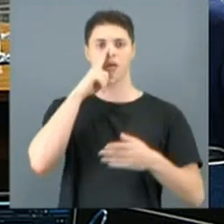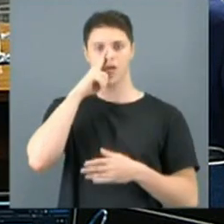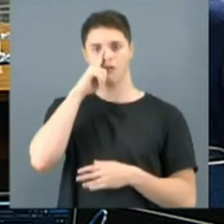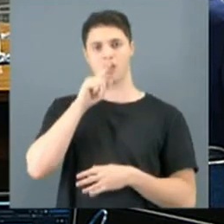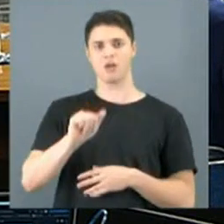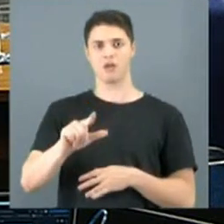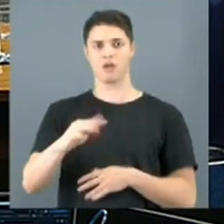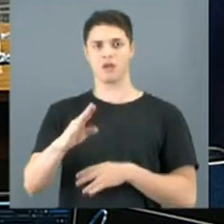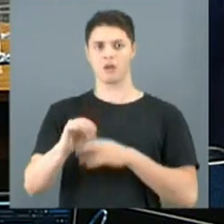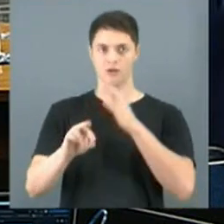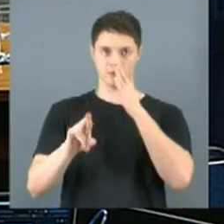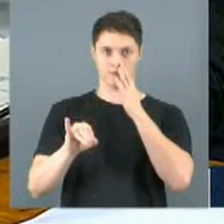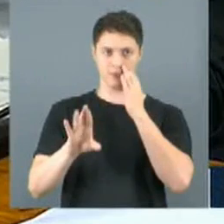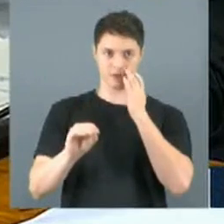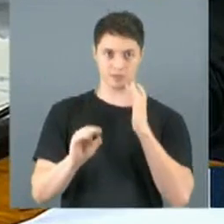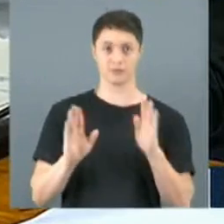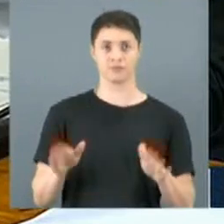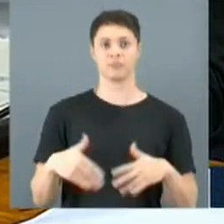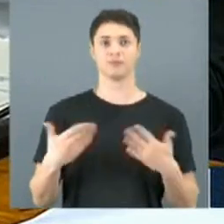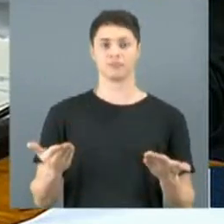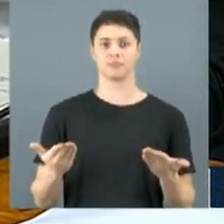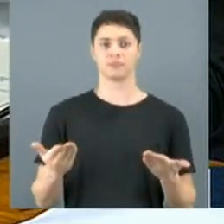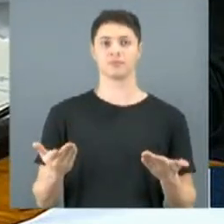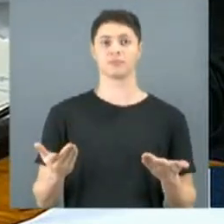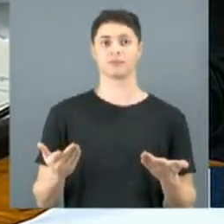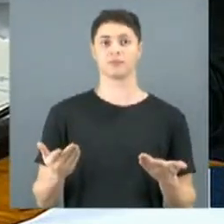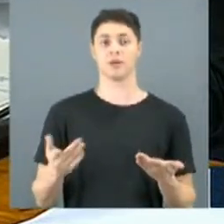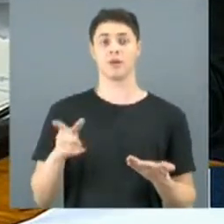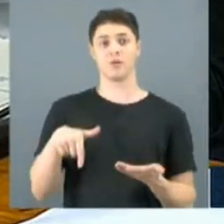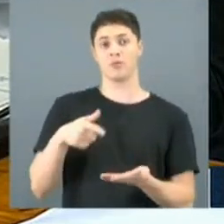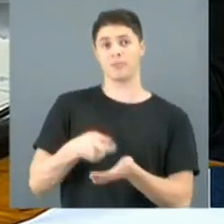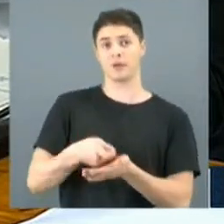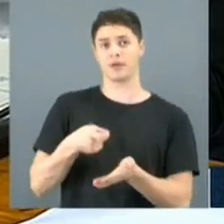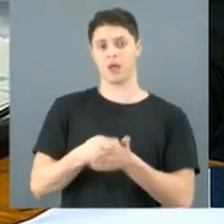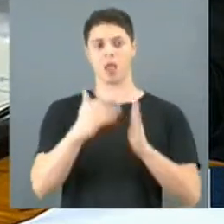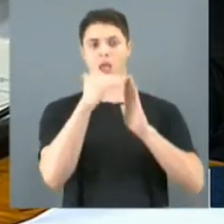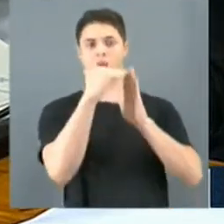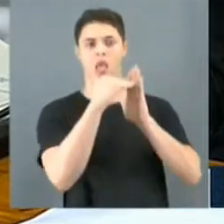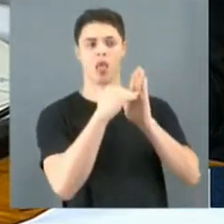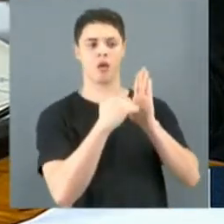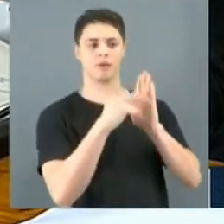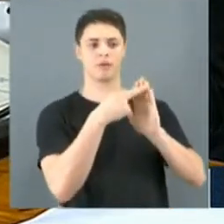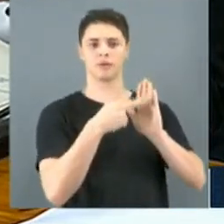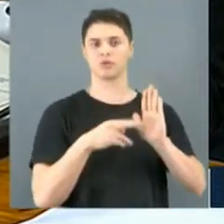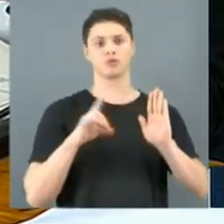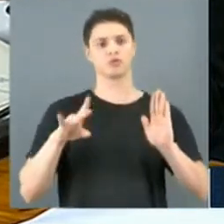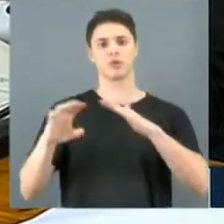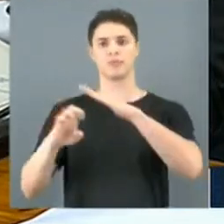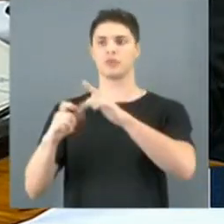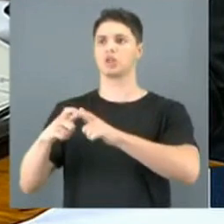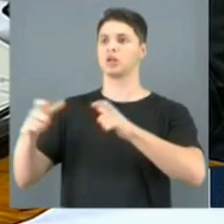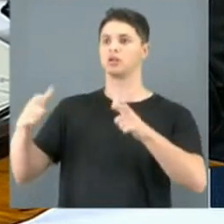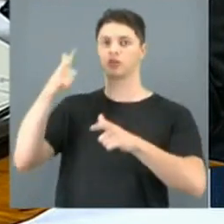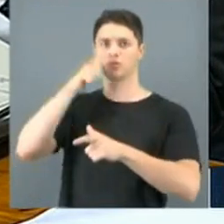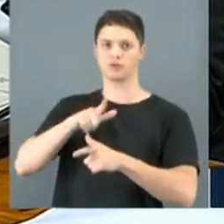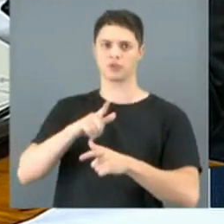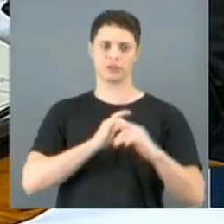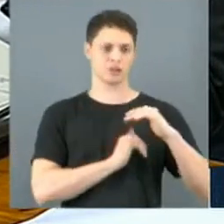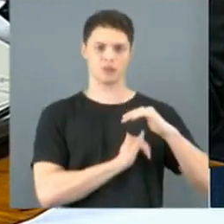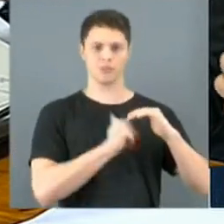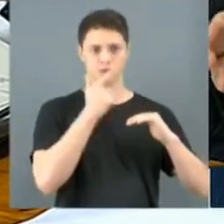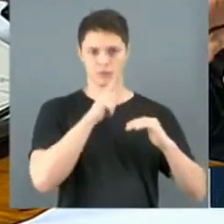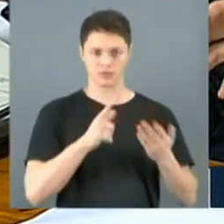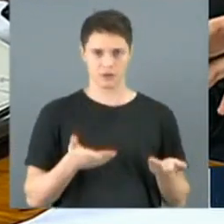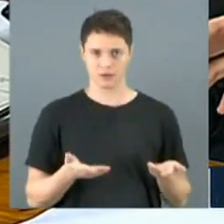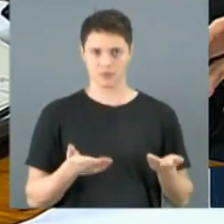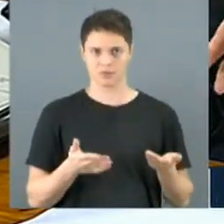categoria. E aí, então, passe a ser obrigado a cumprir uma série de regras que só grandes empresas conseguem cumprir. Uma startup não consegue cumprir.